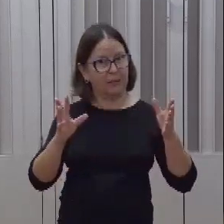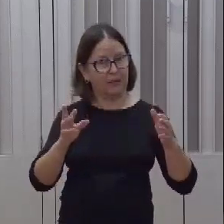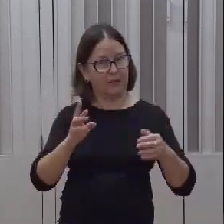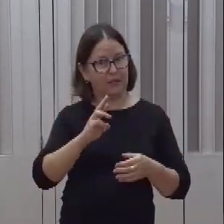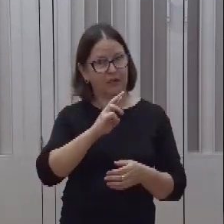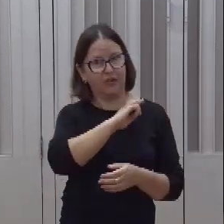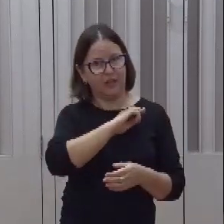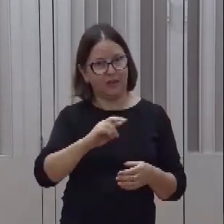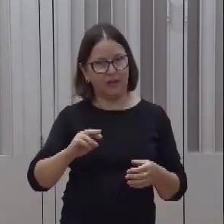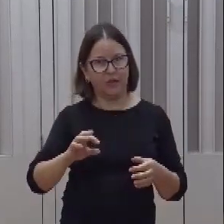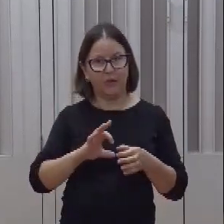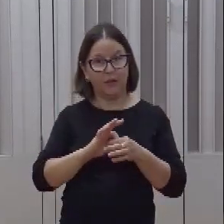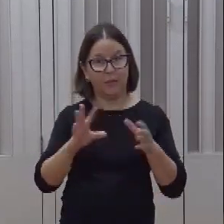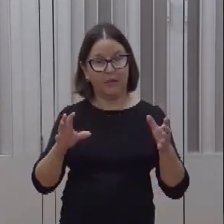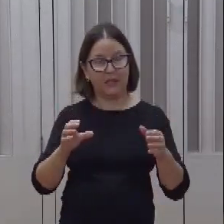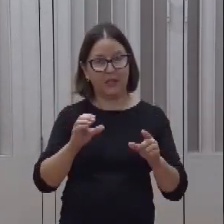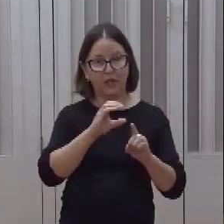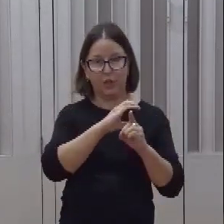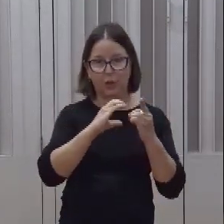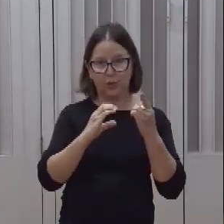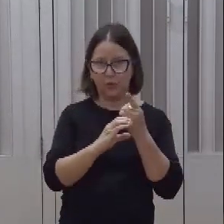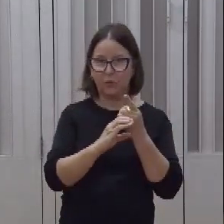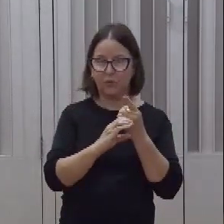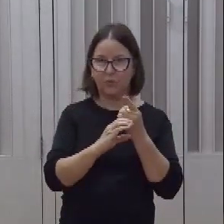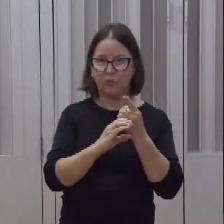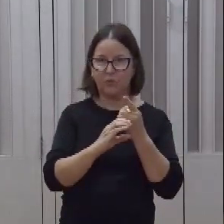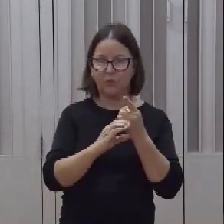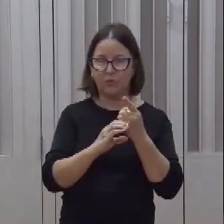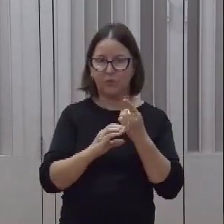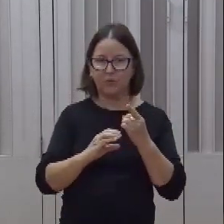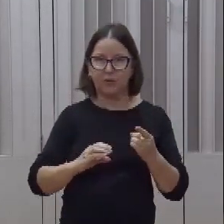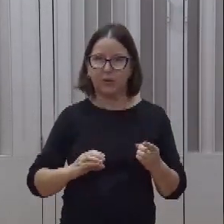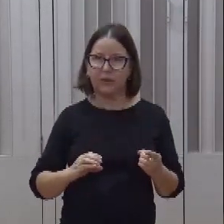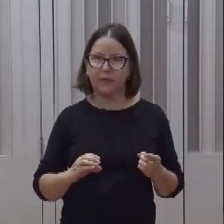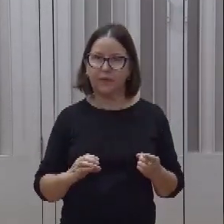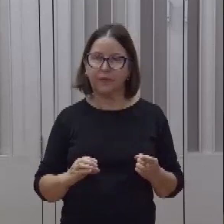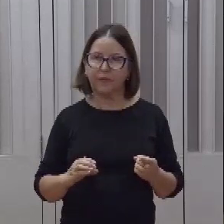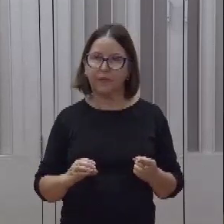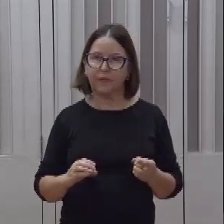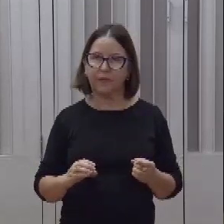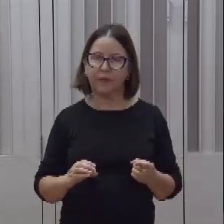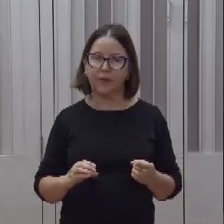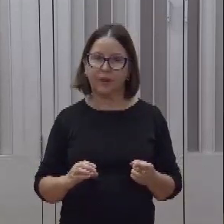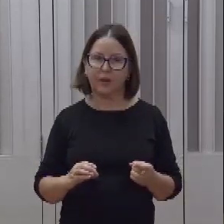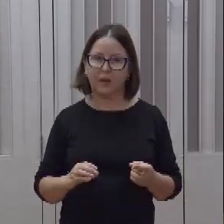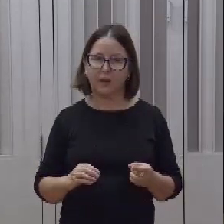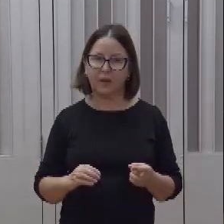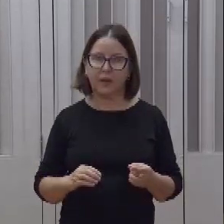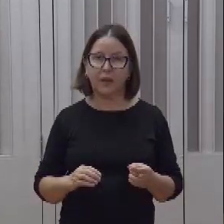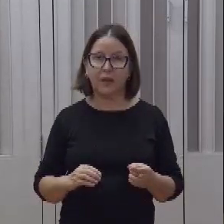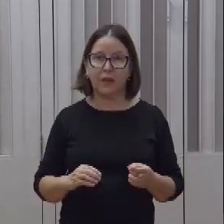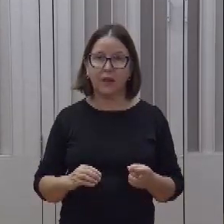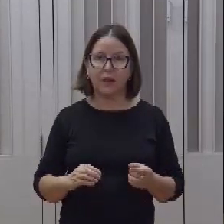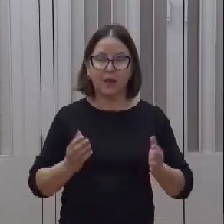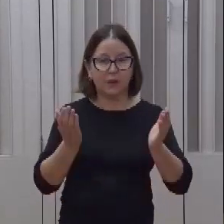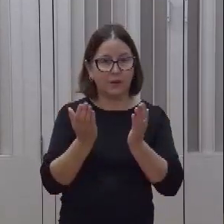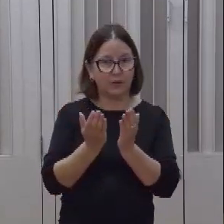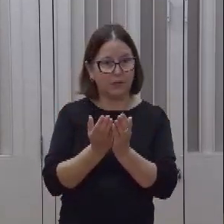culto, que é um dos princípios que o cristianismo trouxe para a